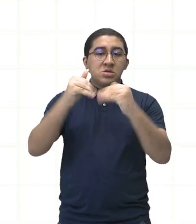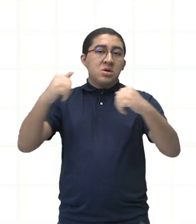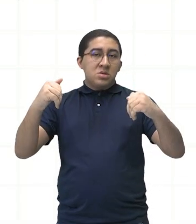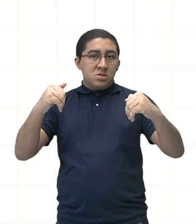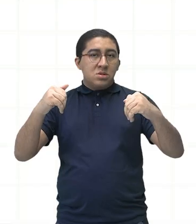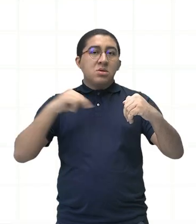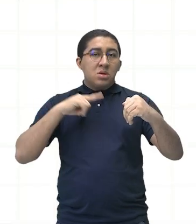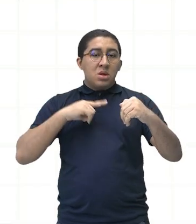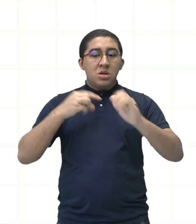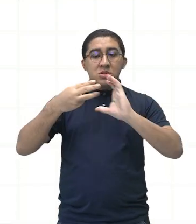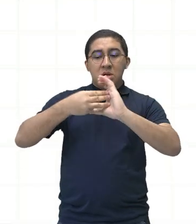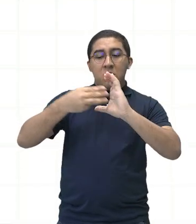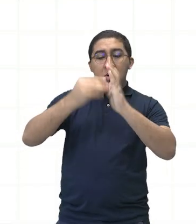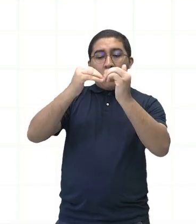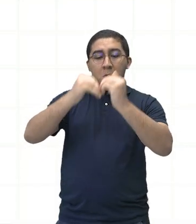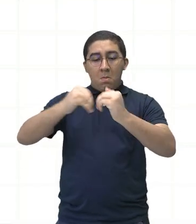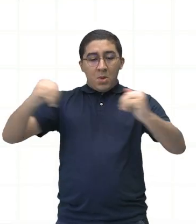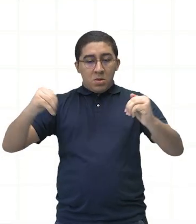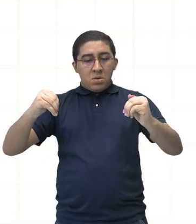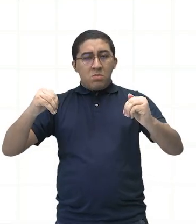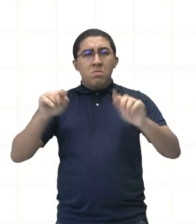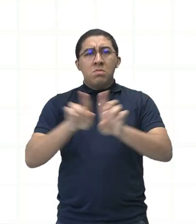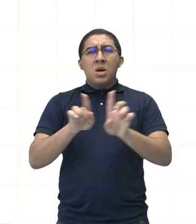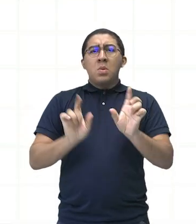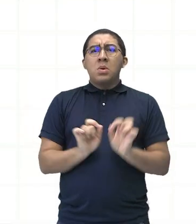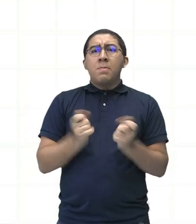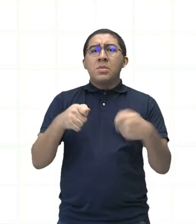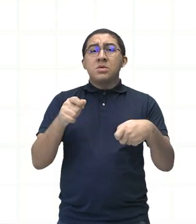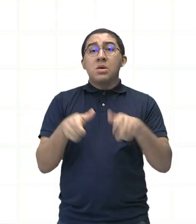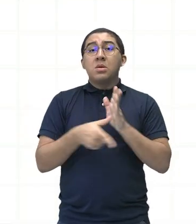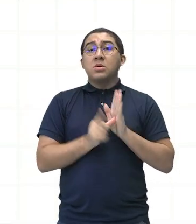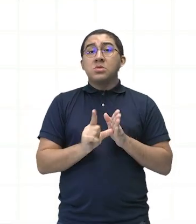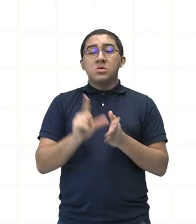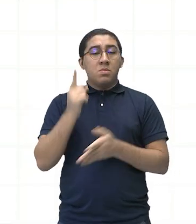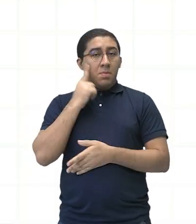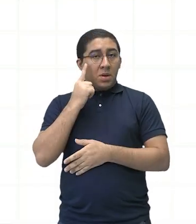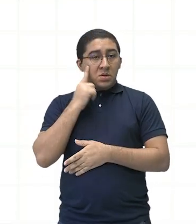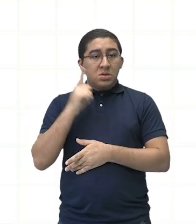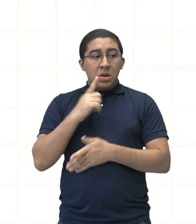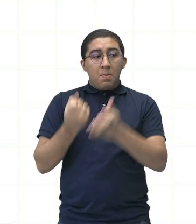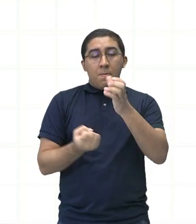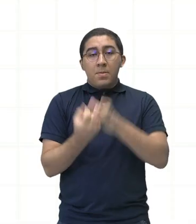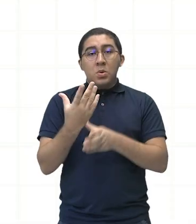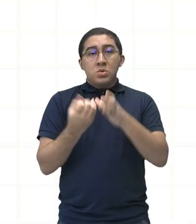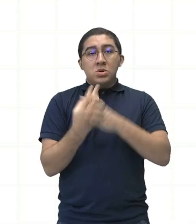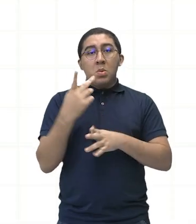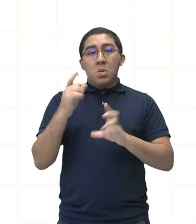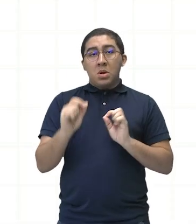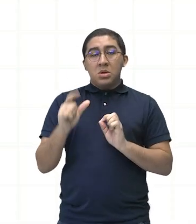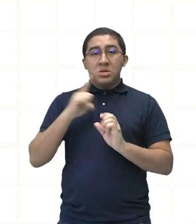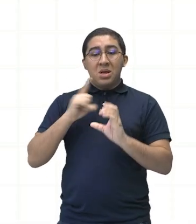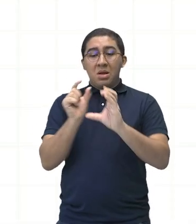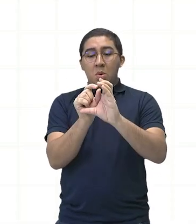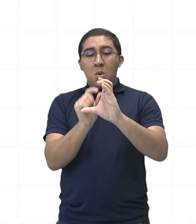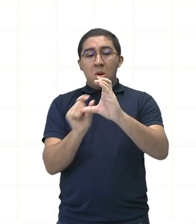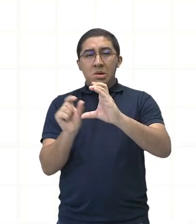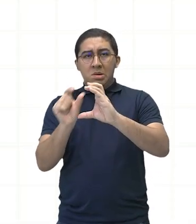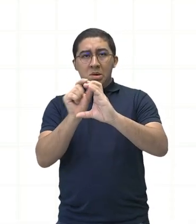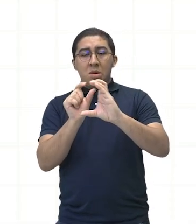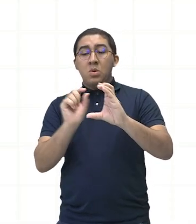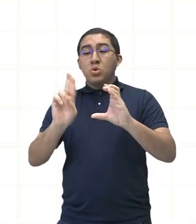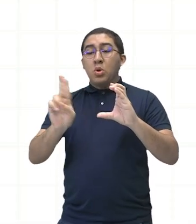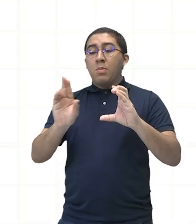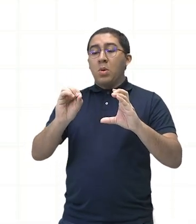divisão celular. E o que essa preparação final envolve? Ela envolve a produção de organelas, que são os pequenos